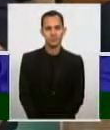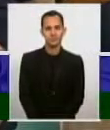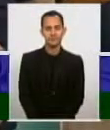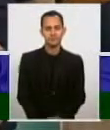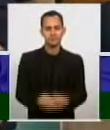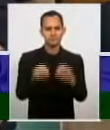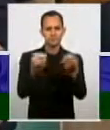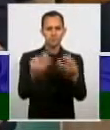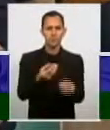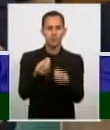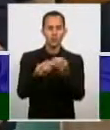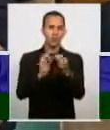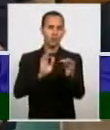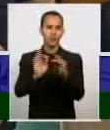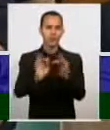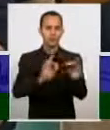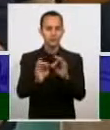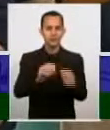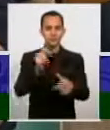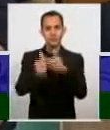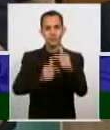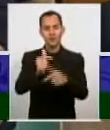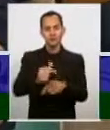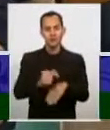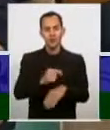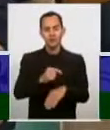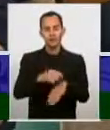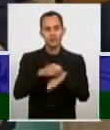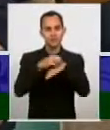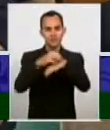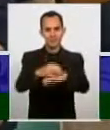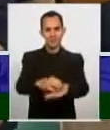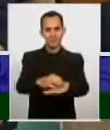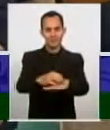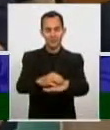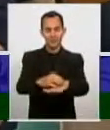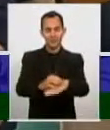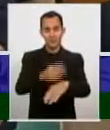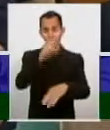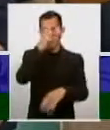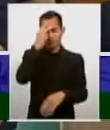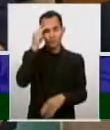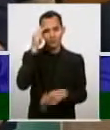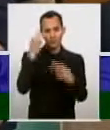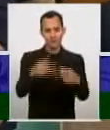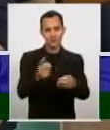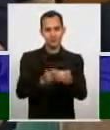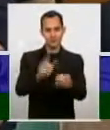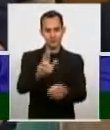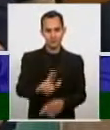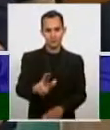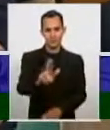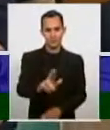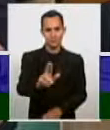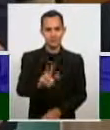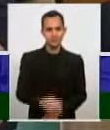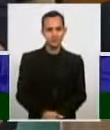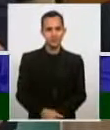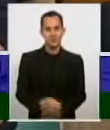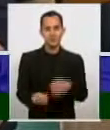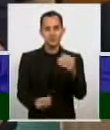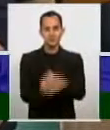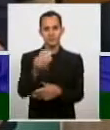Que dispõe sobre a organização do serviço público de transporte de passageiros do município de Uberlândia.